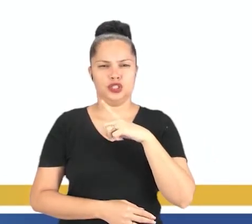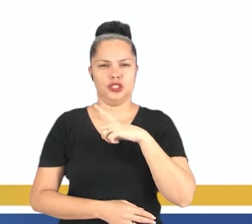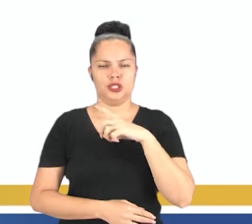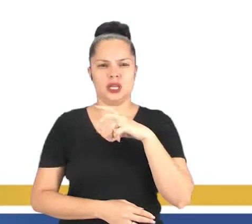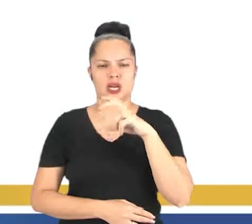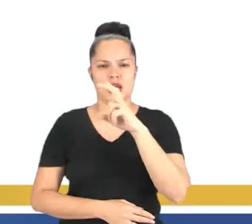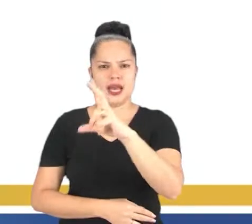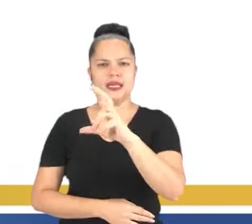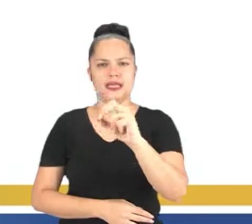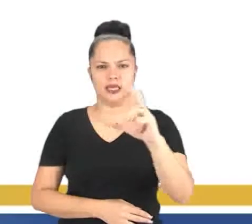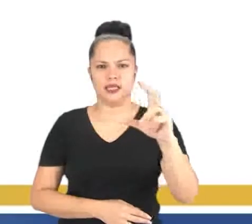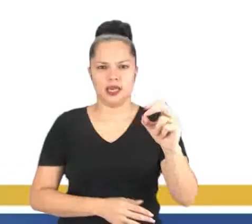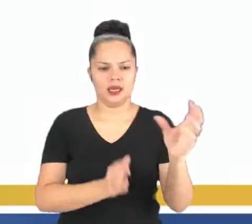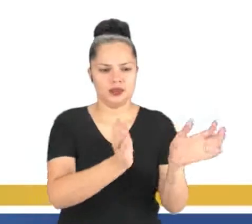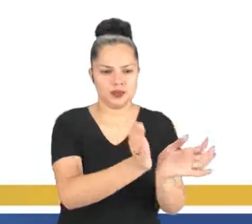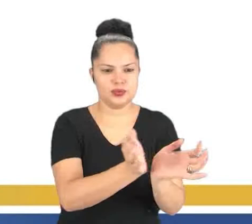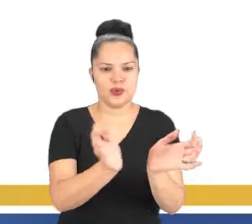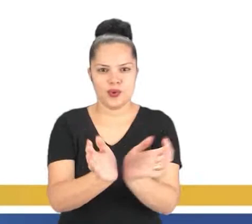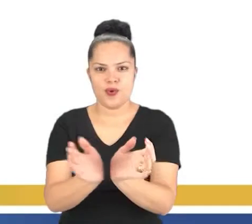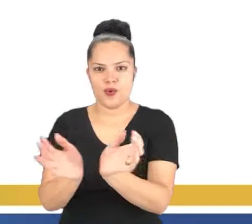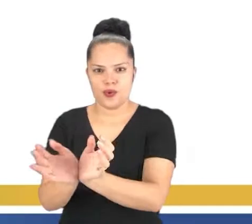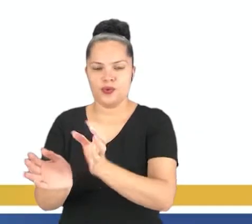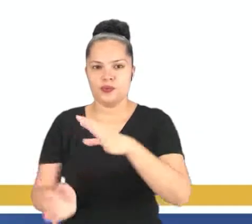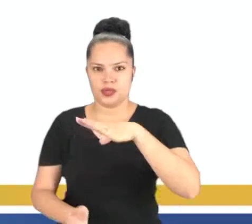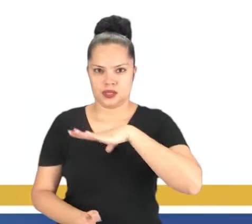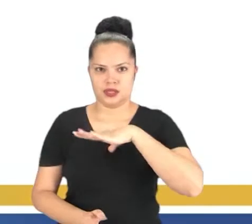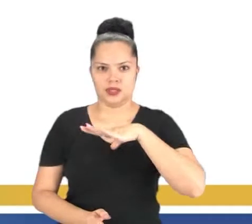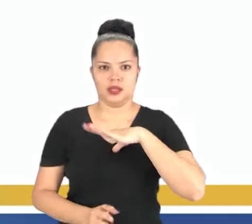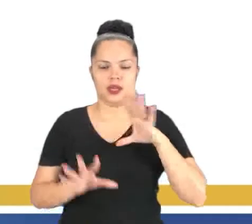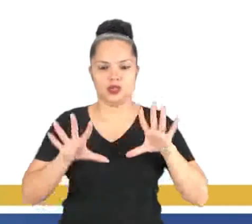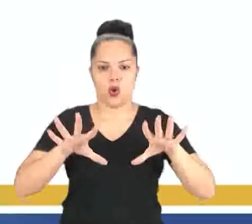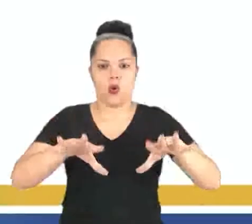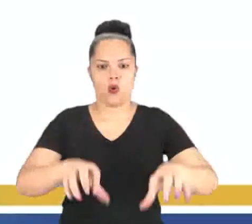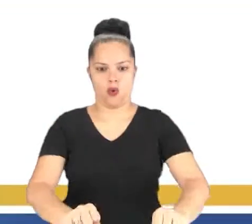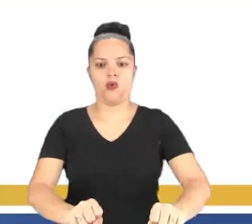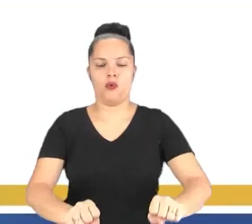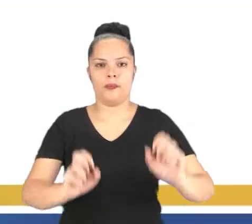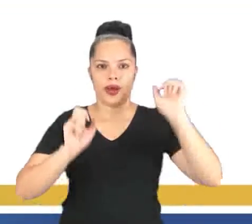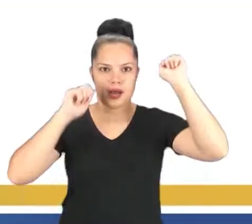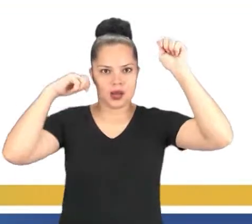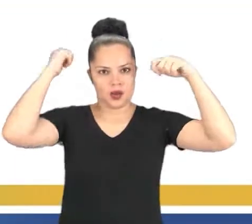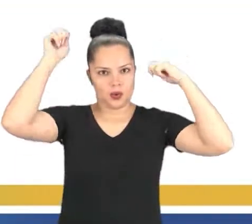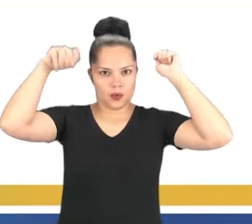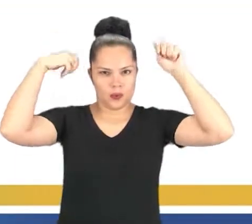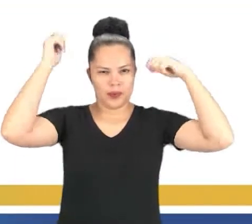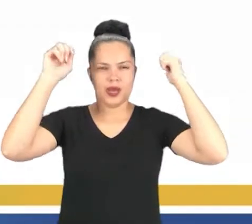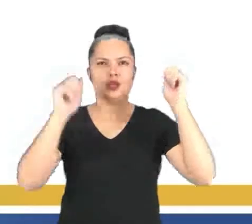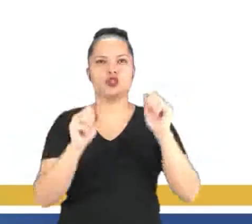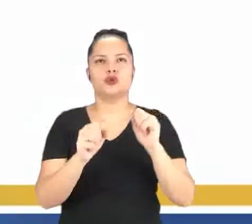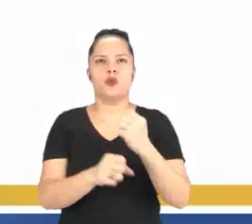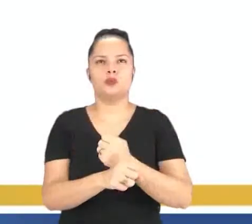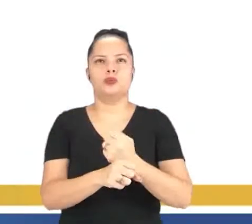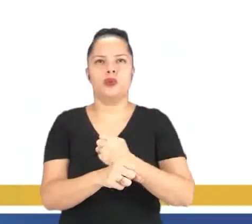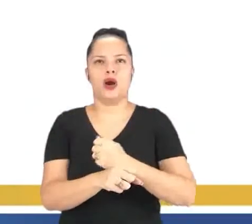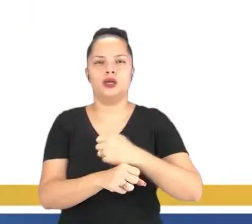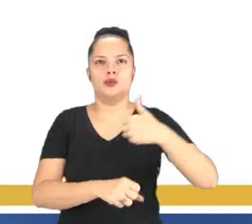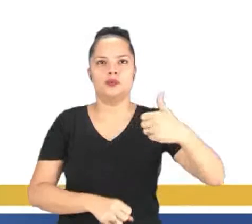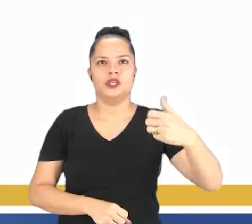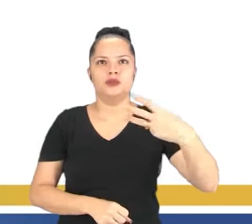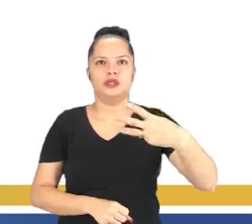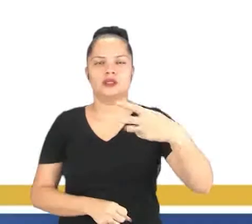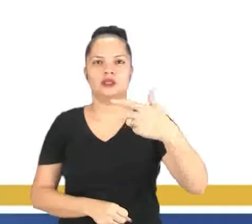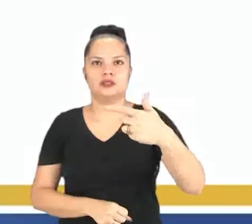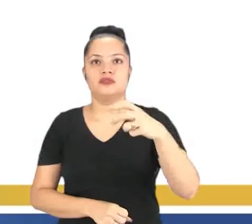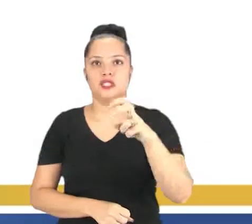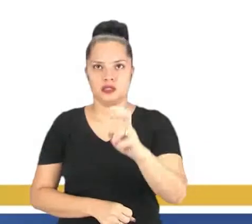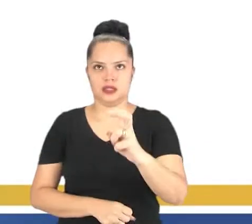cidades Quais são os aspectos ocuparam o Vale do México e áreas próximas desde 1200 e dominaram o país a partir de